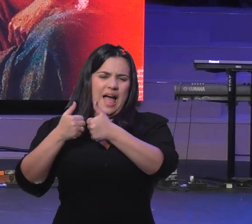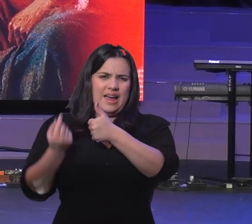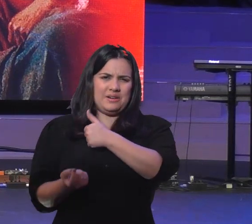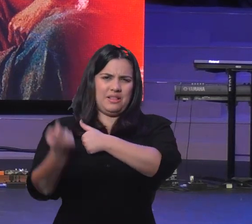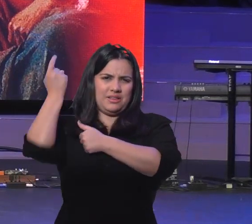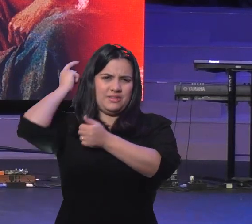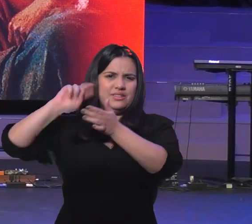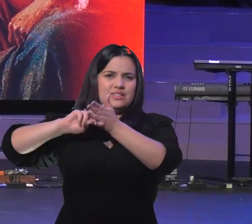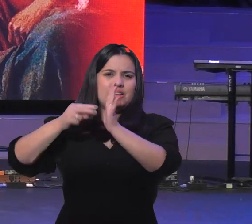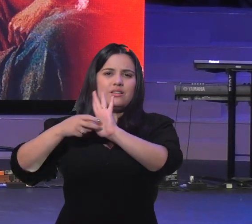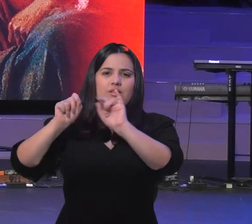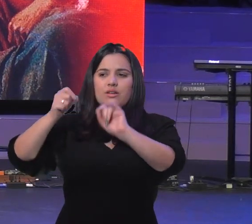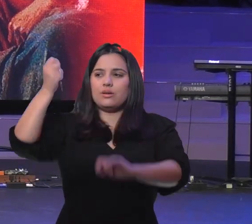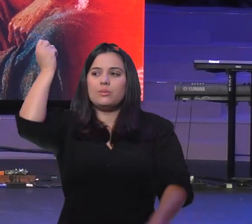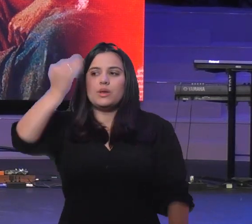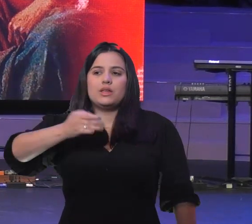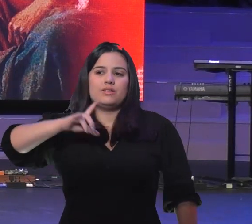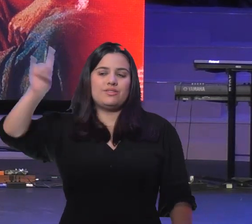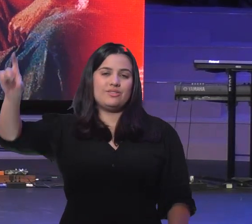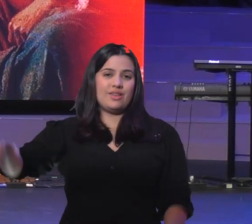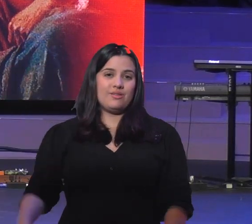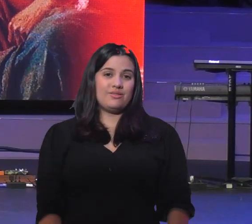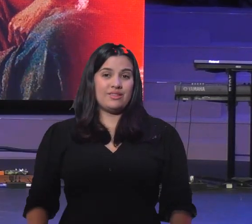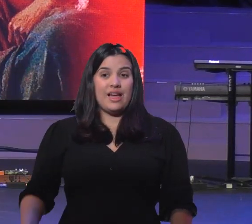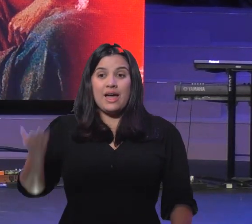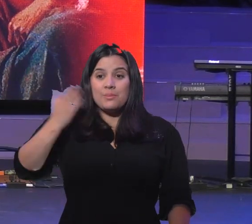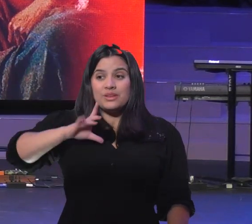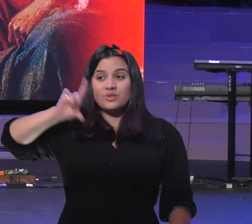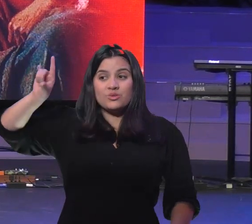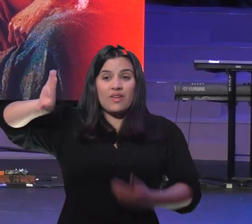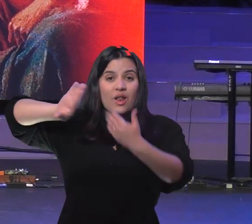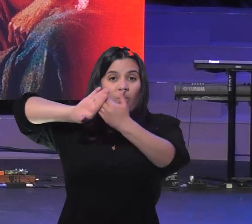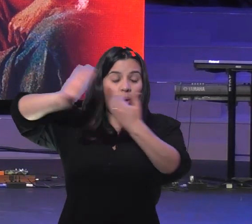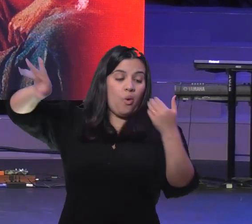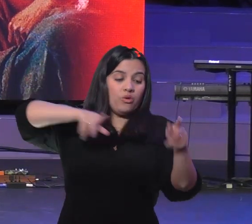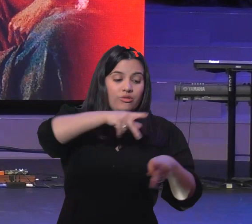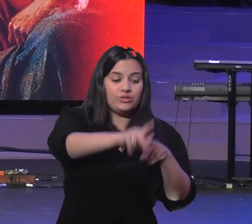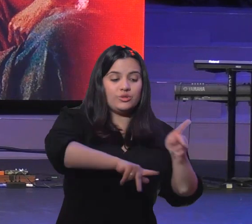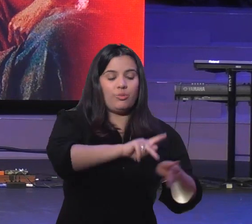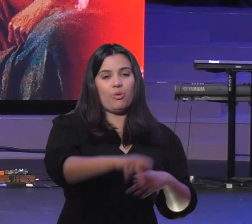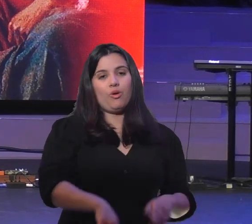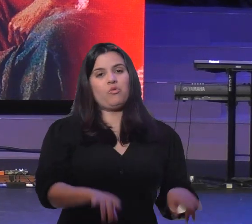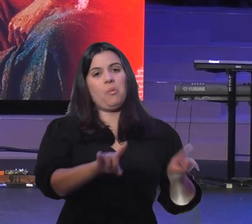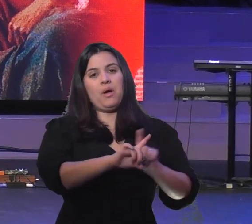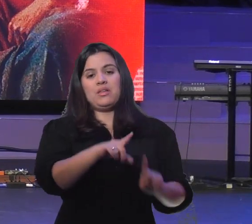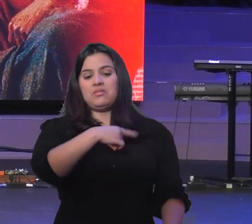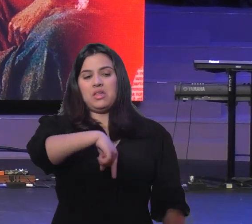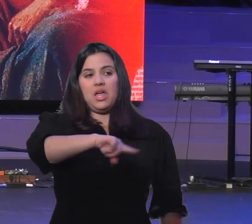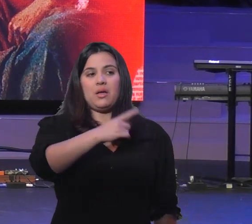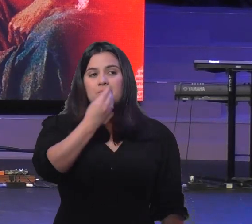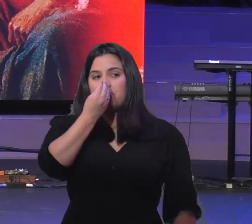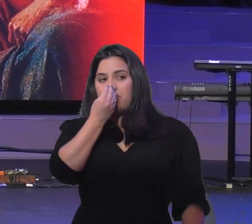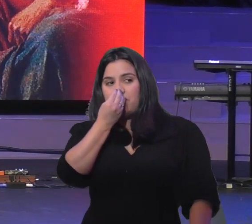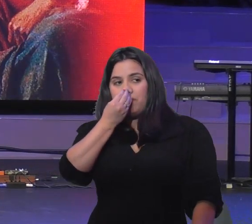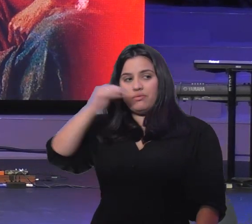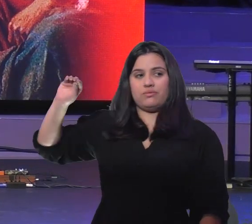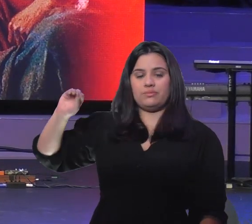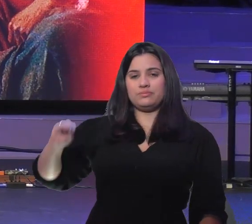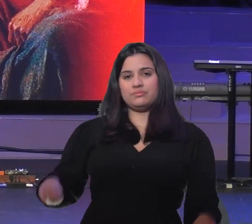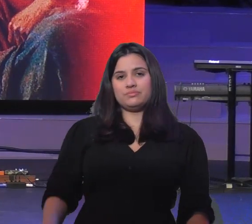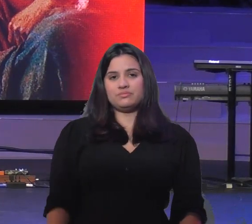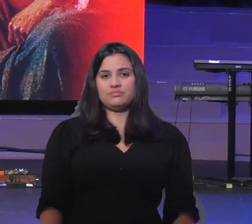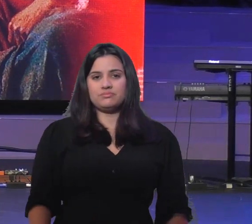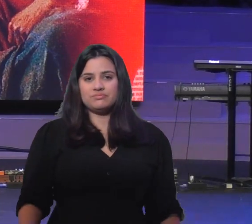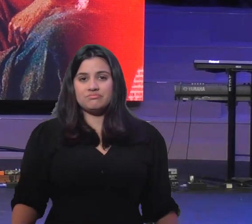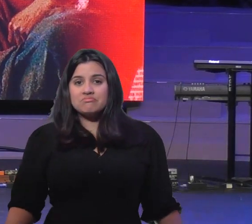de Deus. A presença de Deus não acompanhou eles enquanto eles iam. E eles foram mesmo assim, porque eles achavam que sabiam o que estava